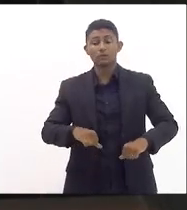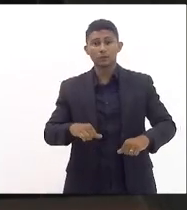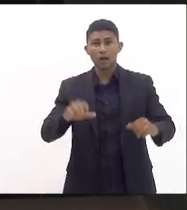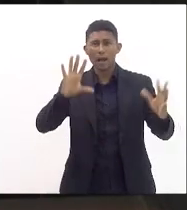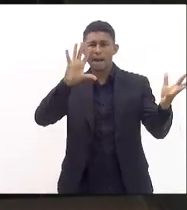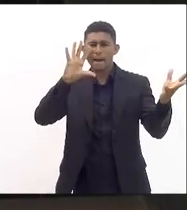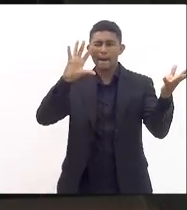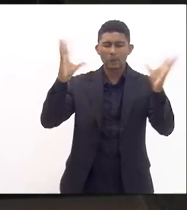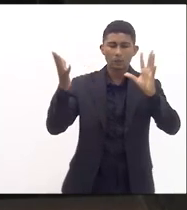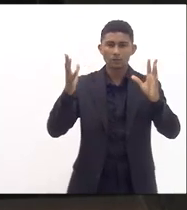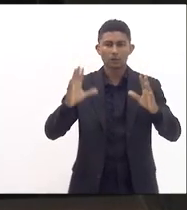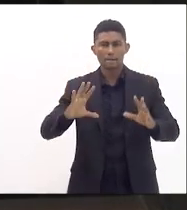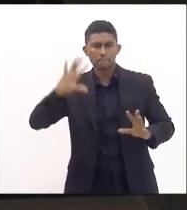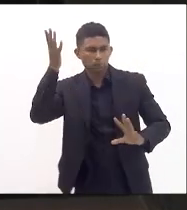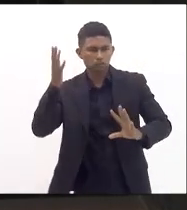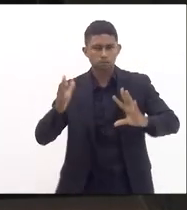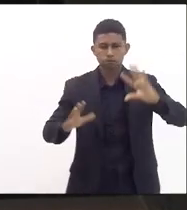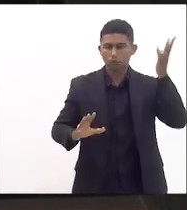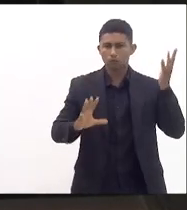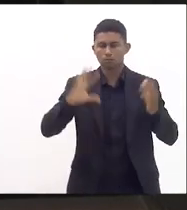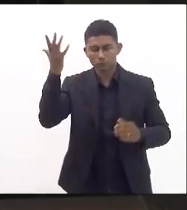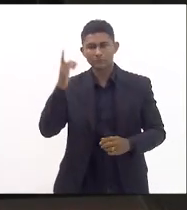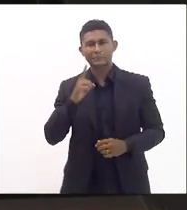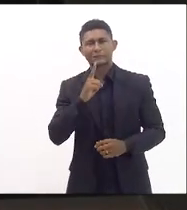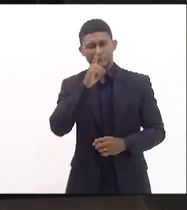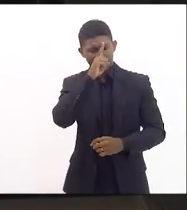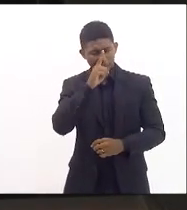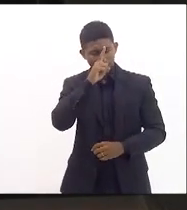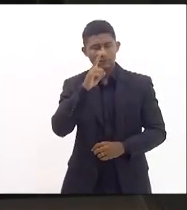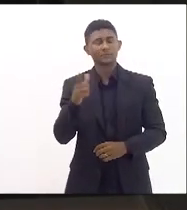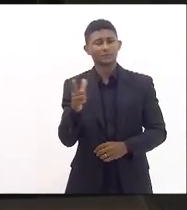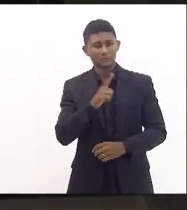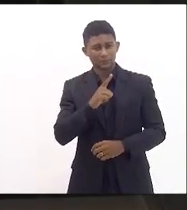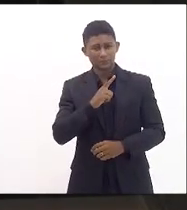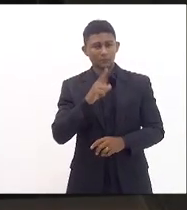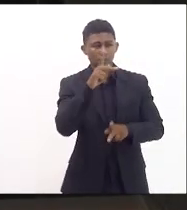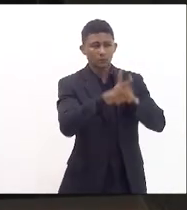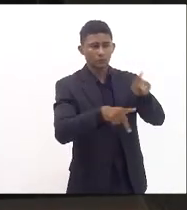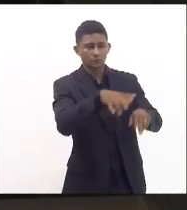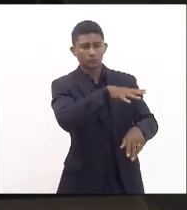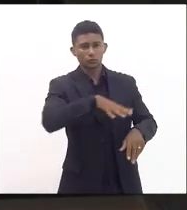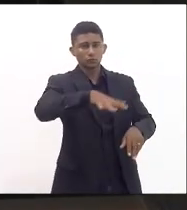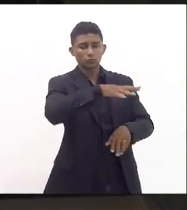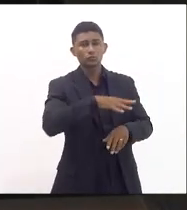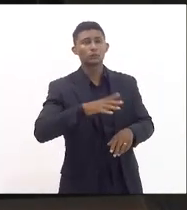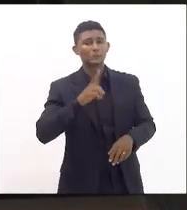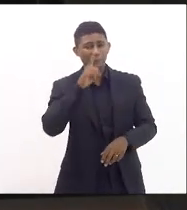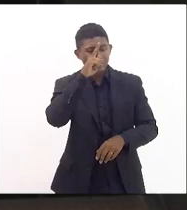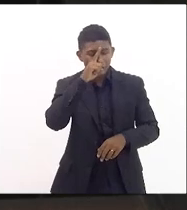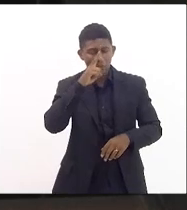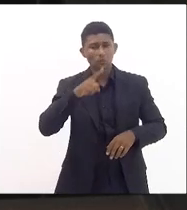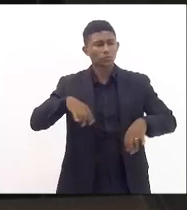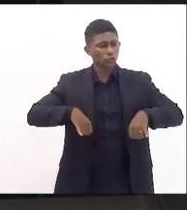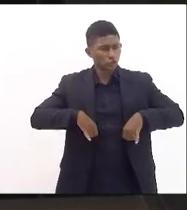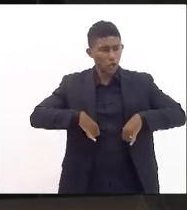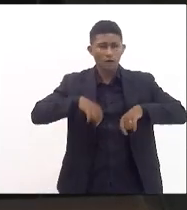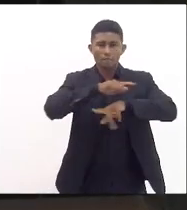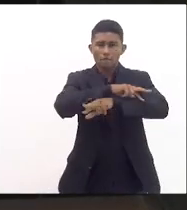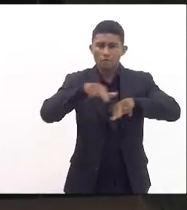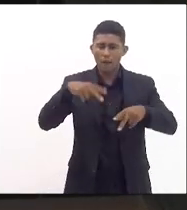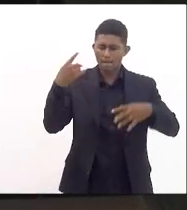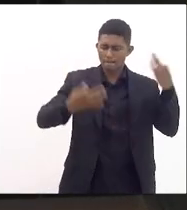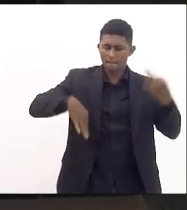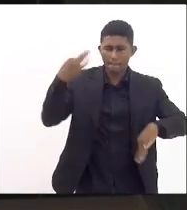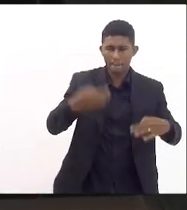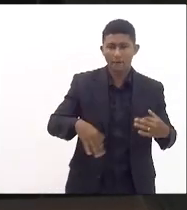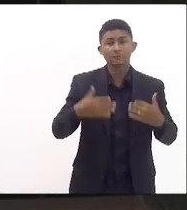não só o patrimônio, mas também a integridade física da população. Portanto, é preciso entender